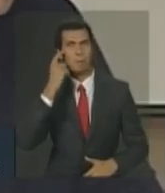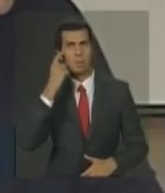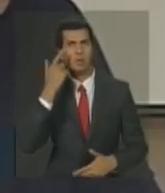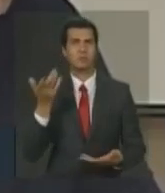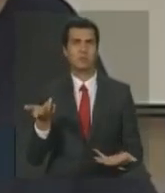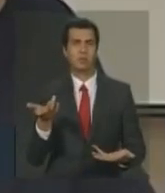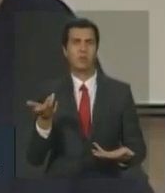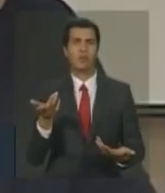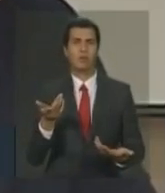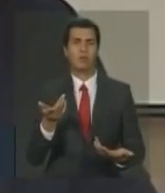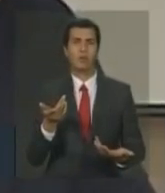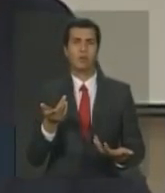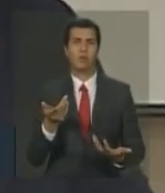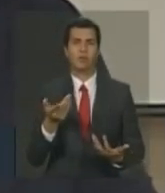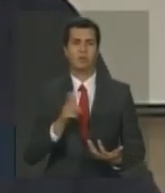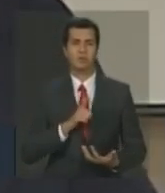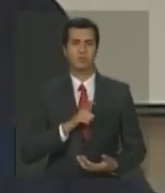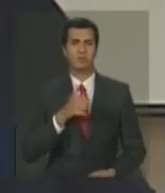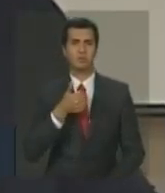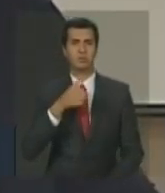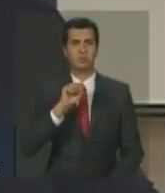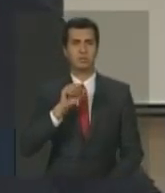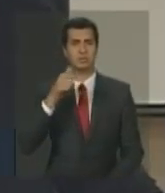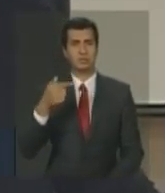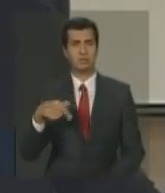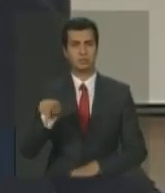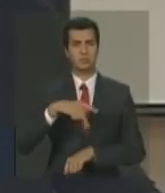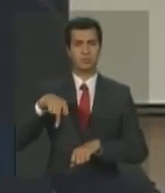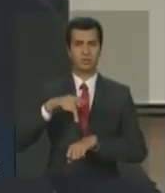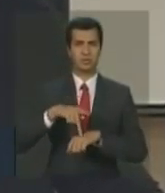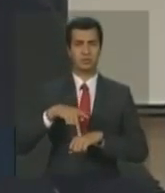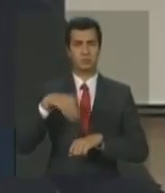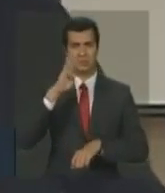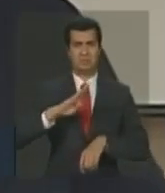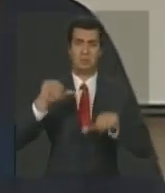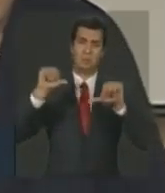estão atrás do Brasil no ranking também,